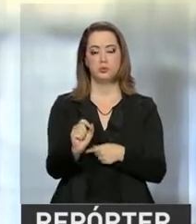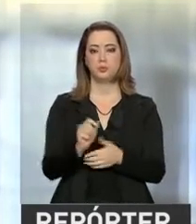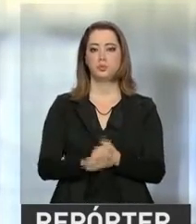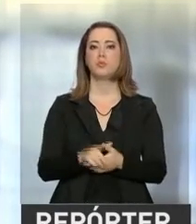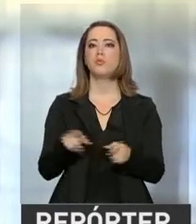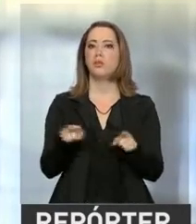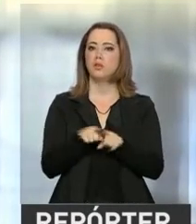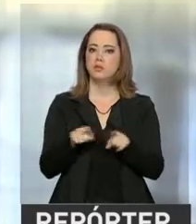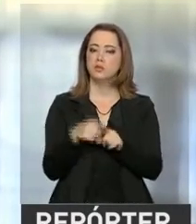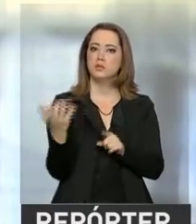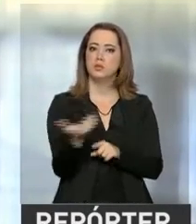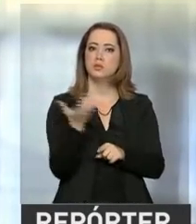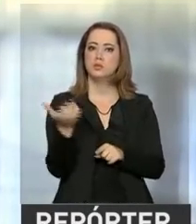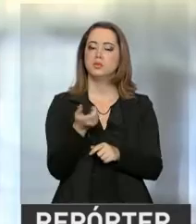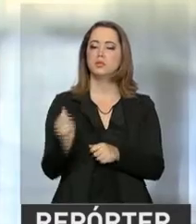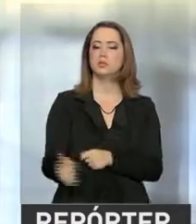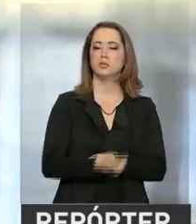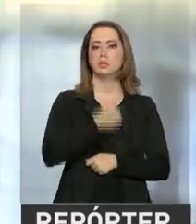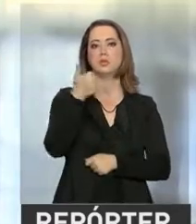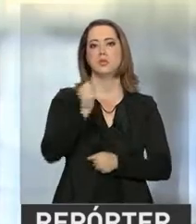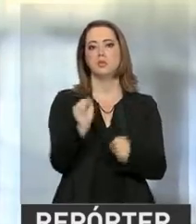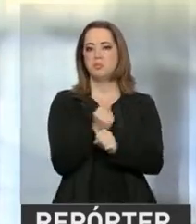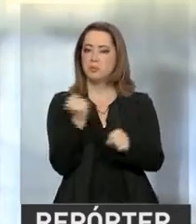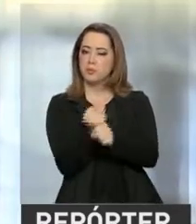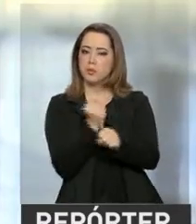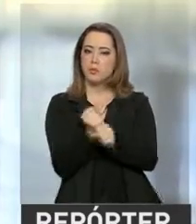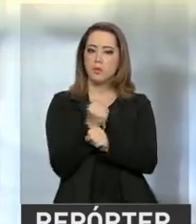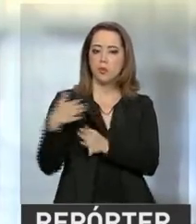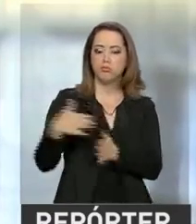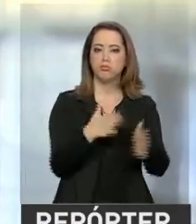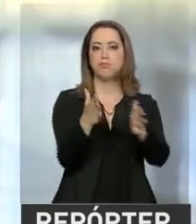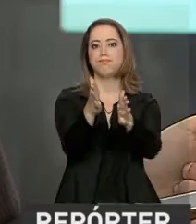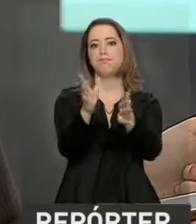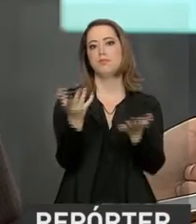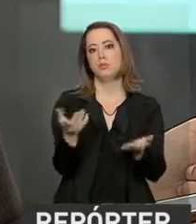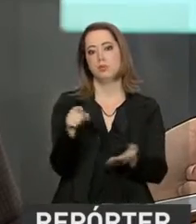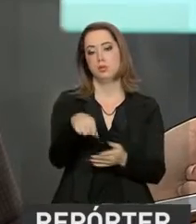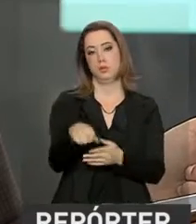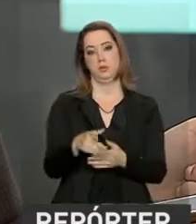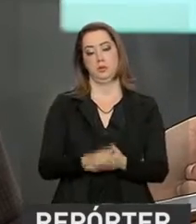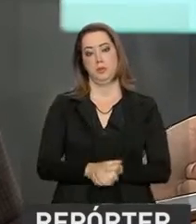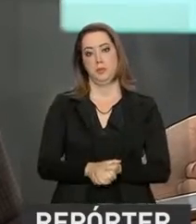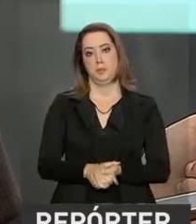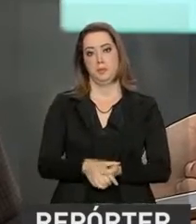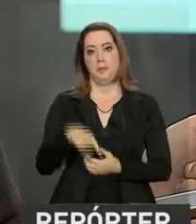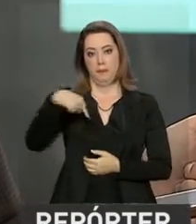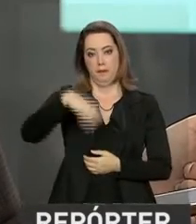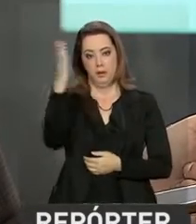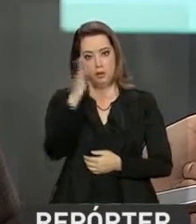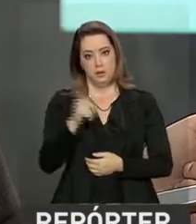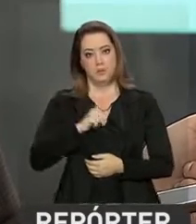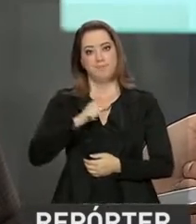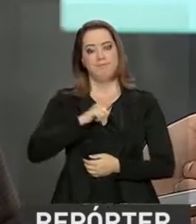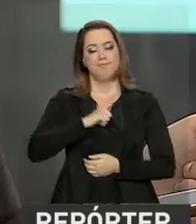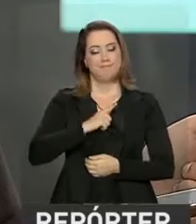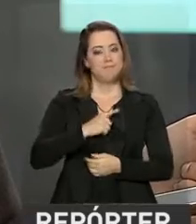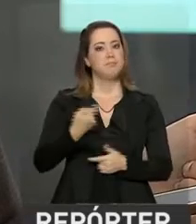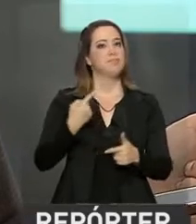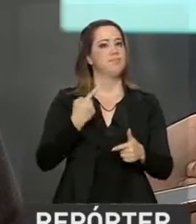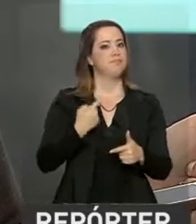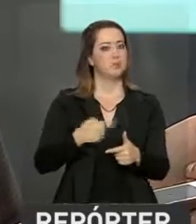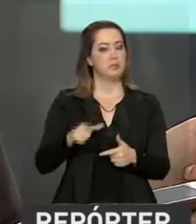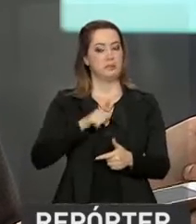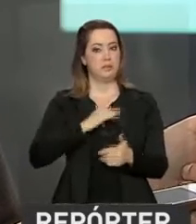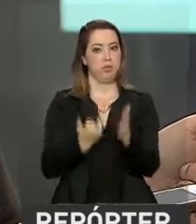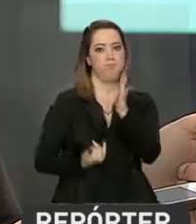da infraestrutura no país para facilitar o escoamento da produção. O produtor rural do Brasil, ele tem batido vários